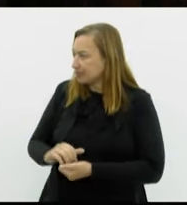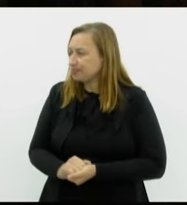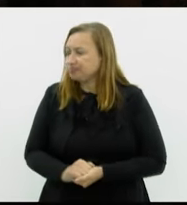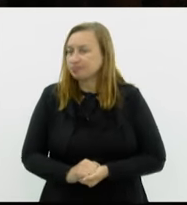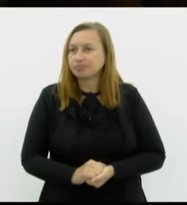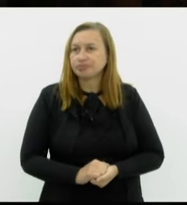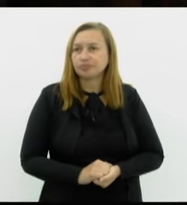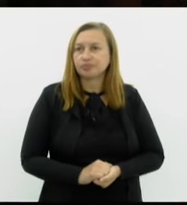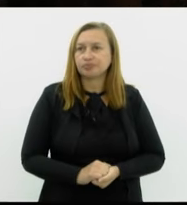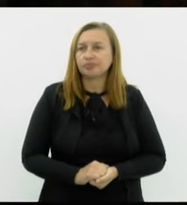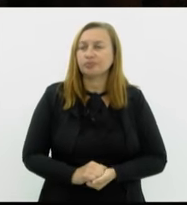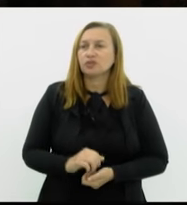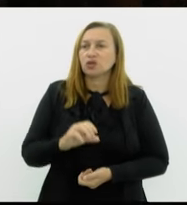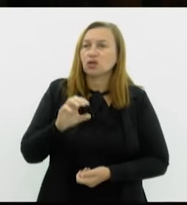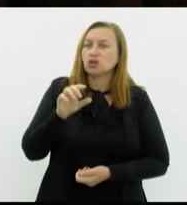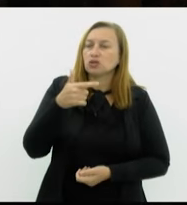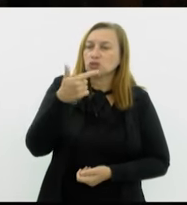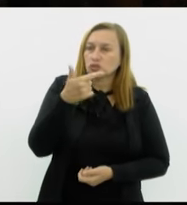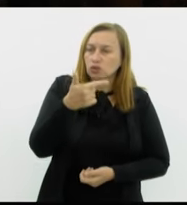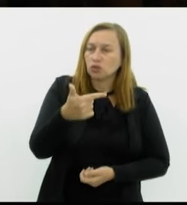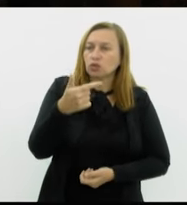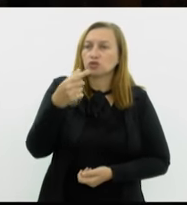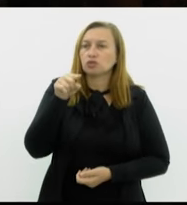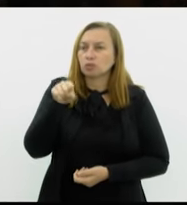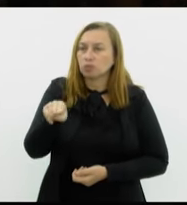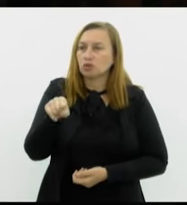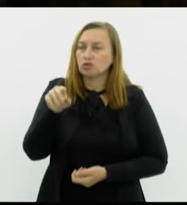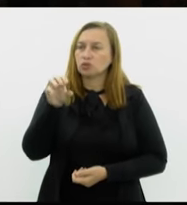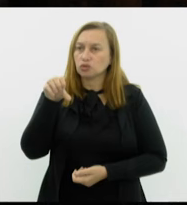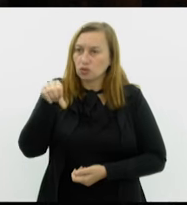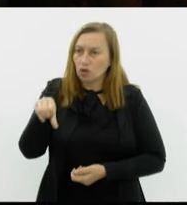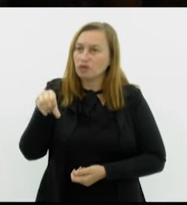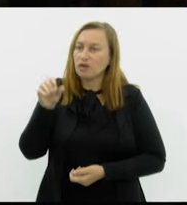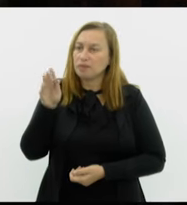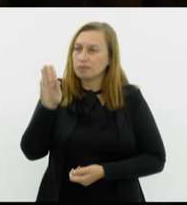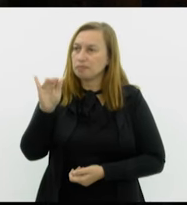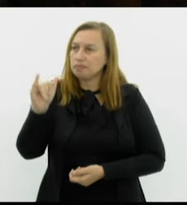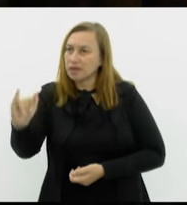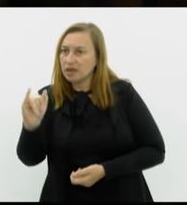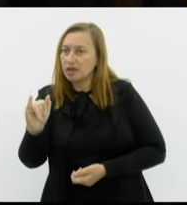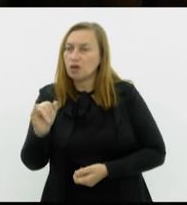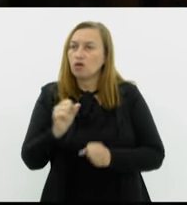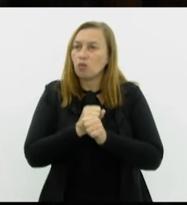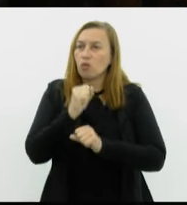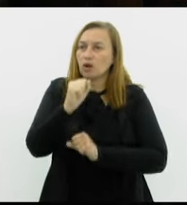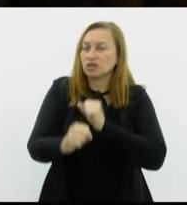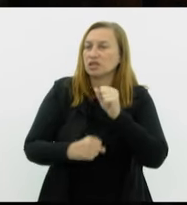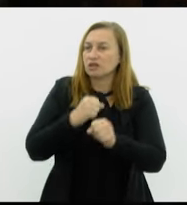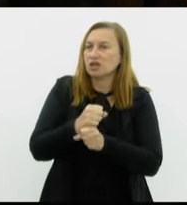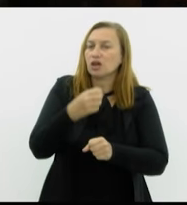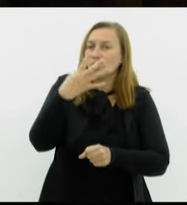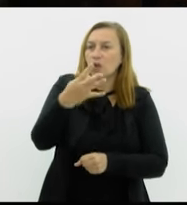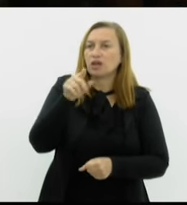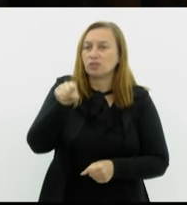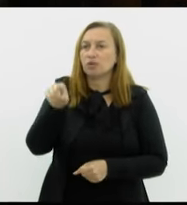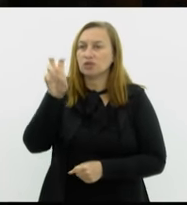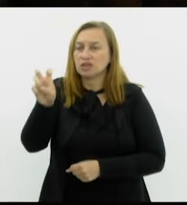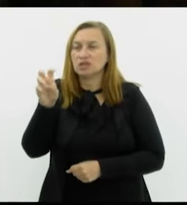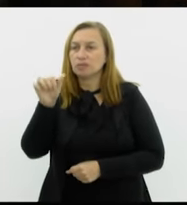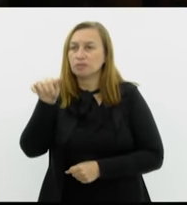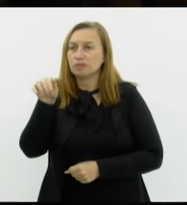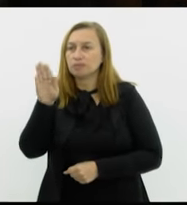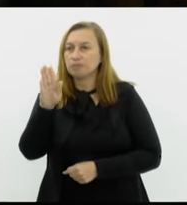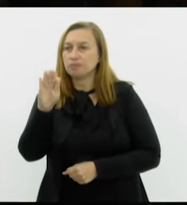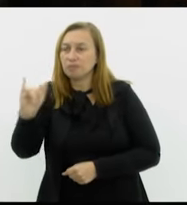previsto na ordem de 2,9 bi. Para o ano que vem, 4,5 bi. Ou seja,